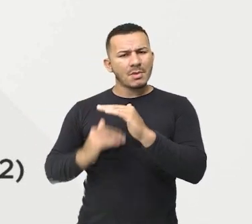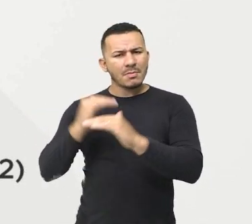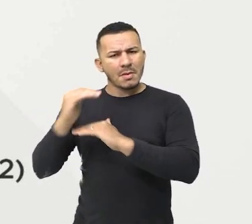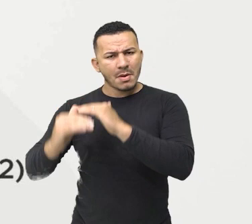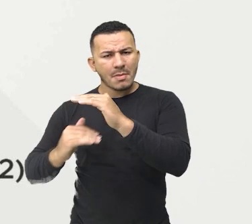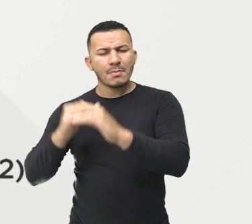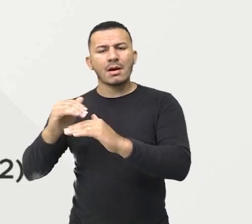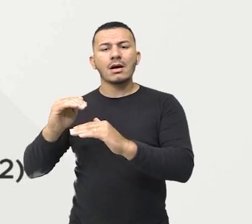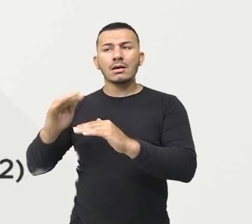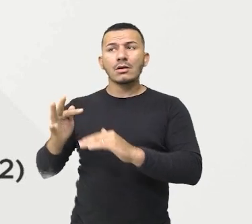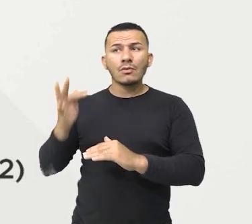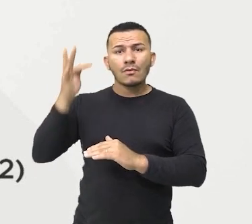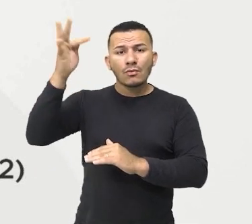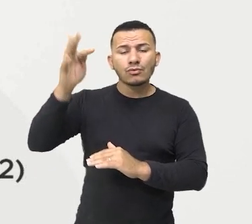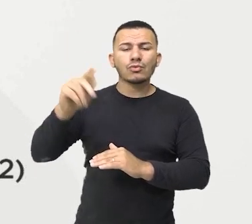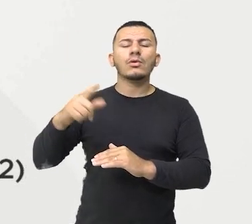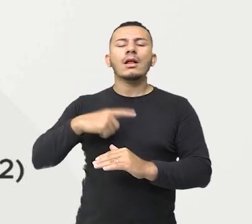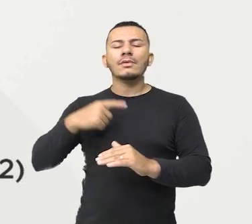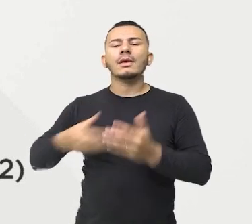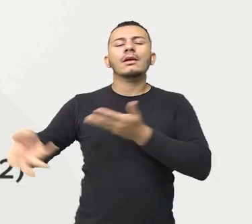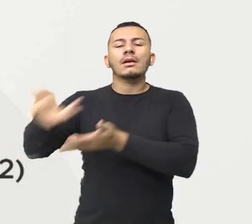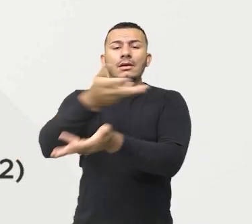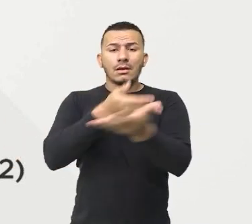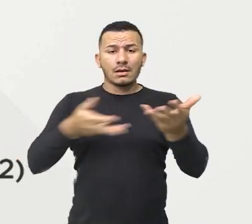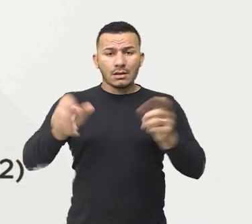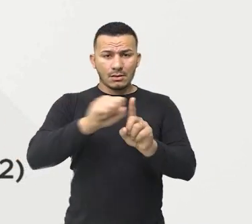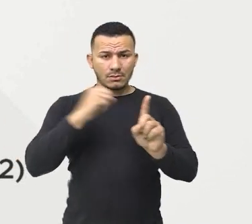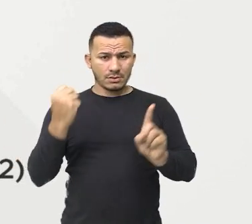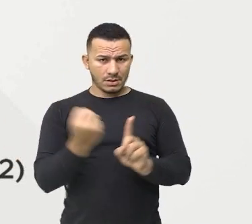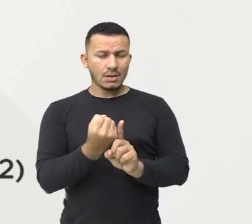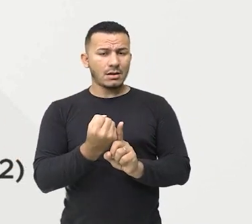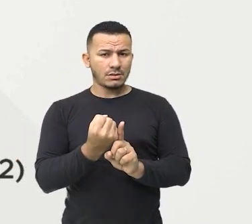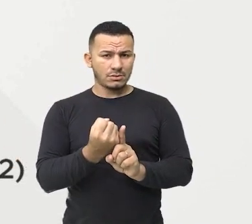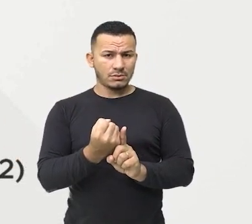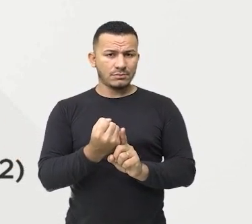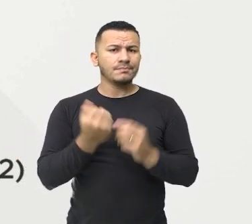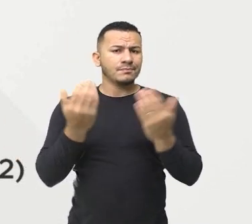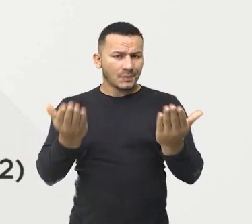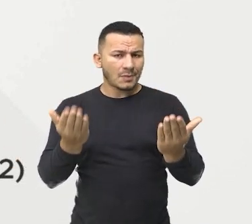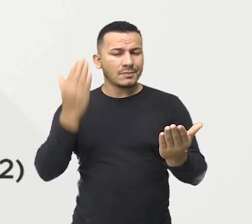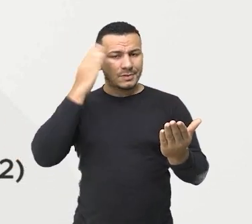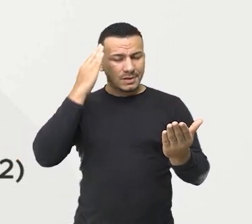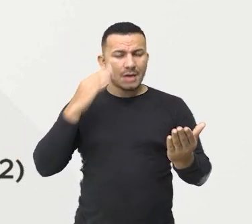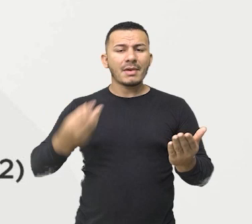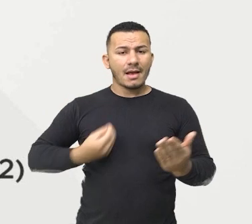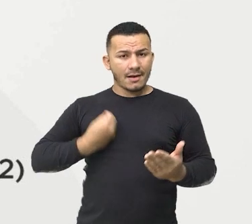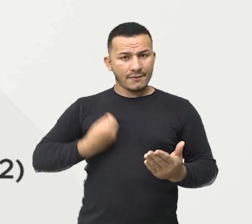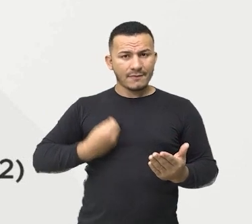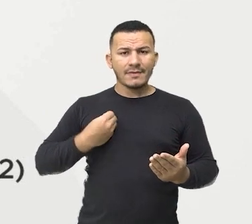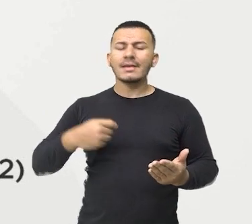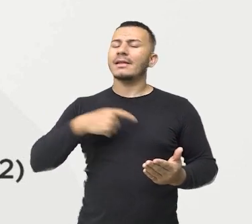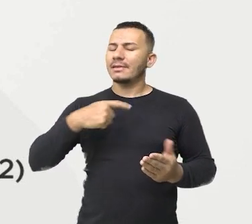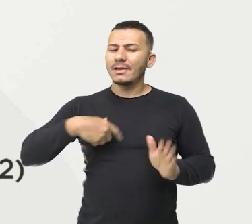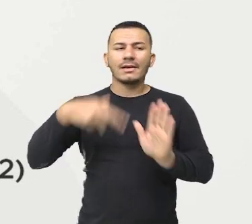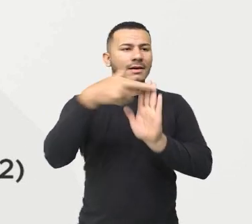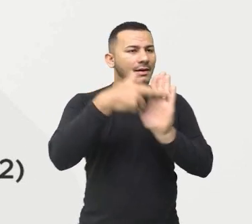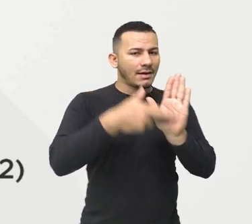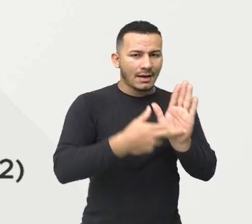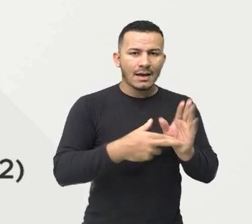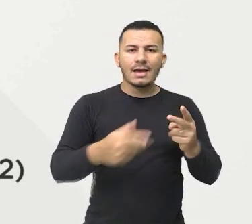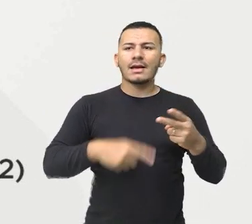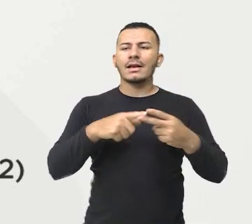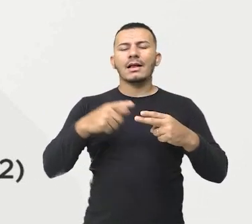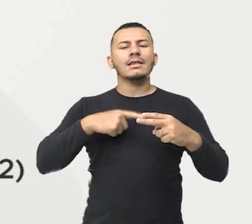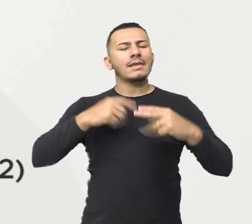para a vida em sociedade. Uma vida que é o tempo todo direcionada por regras, por